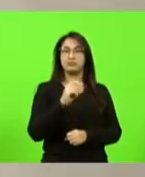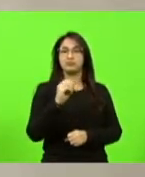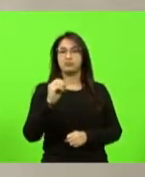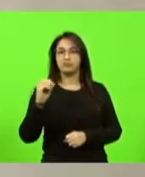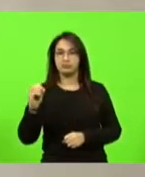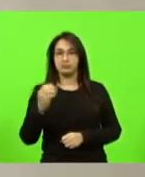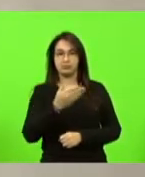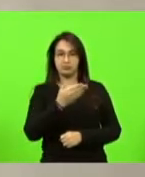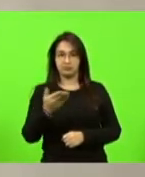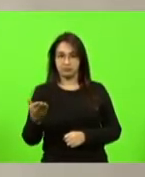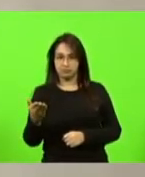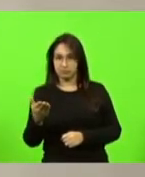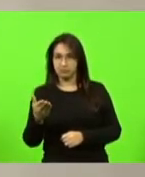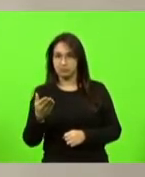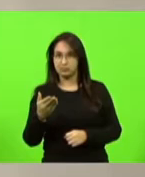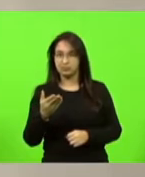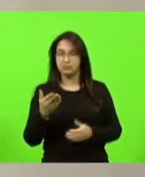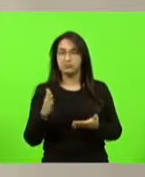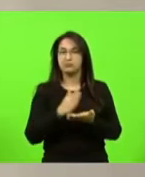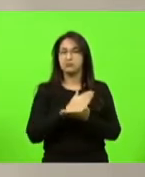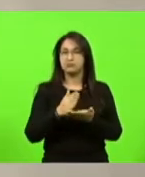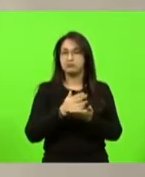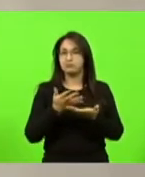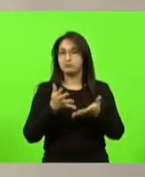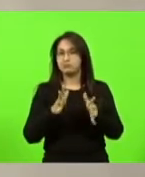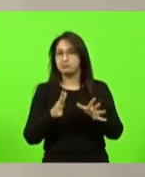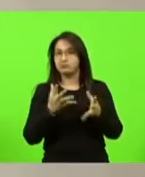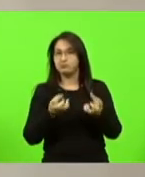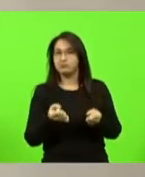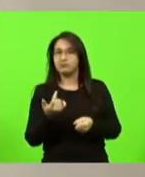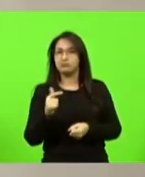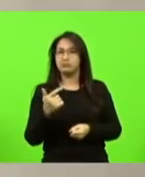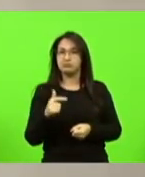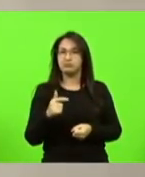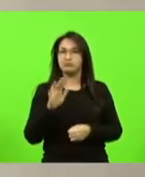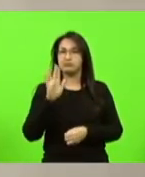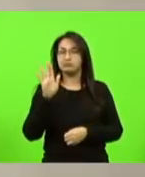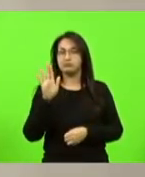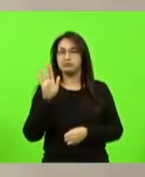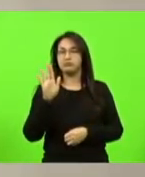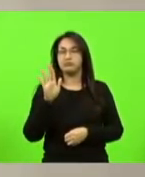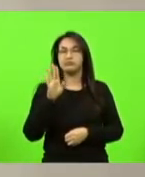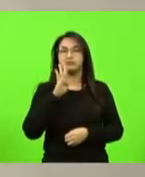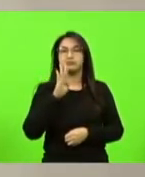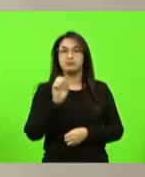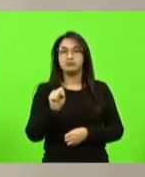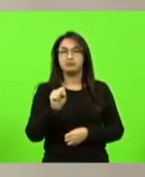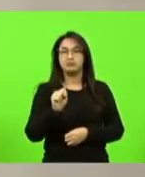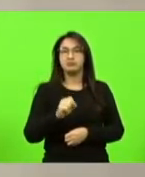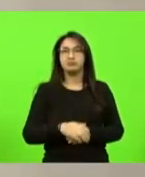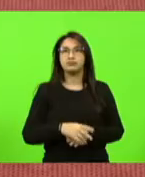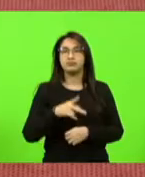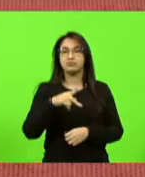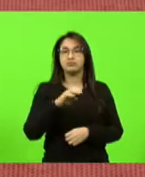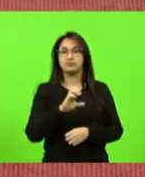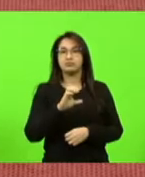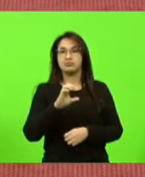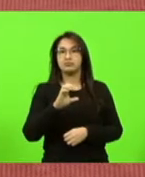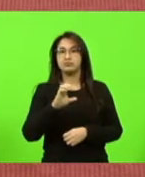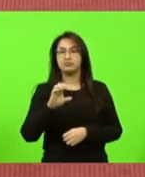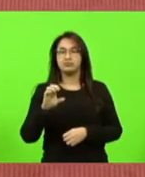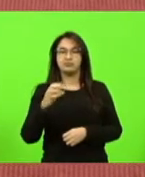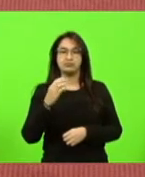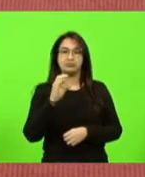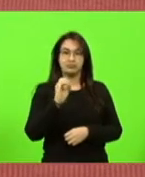alguma objeção, por gentileza, do contrário. Senhor presidente. Sim, com a palavra o deputado Bruno Souza. A PEC 02,